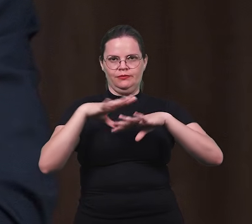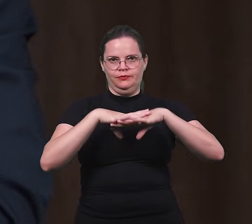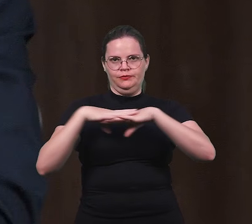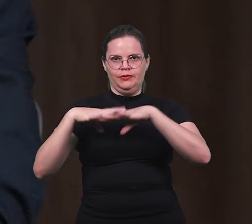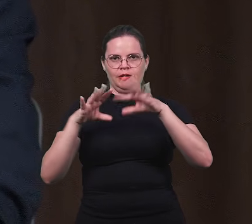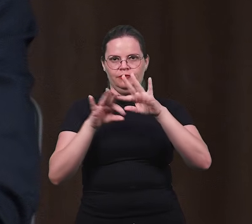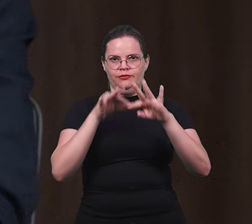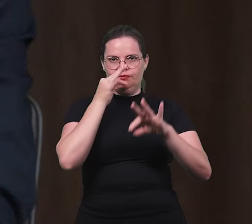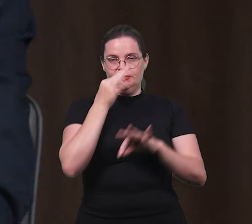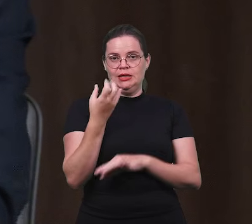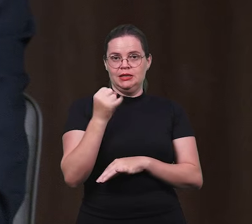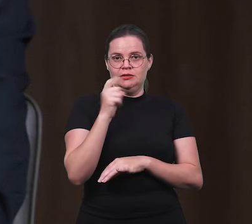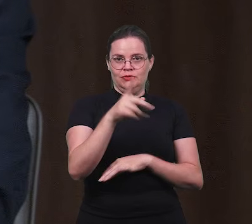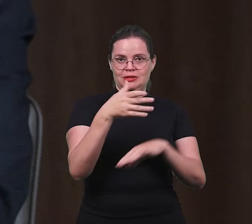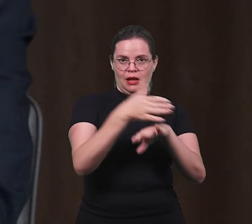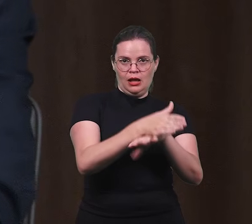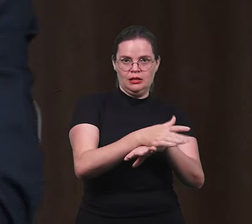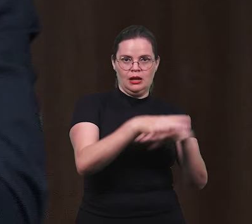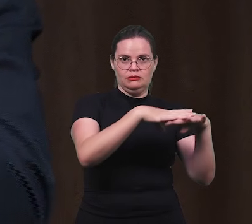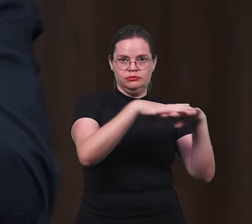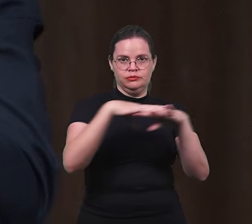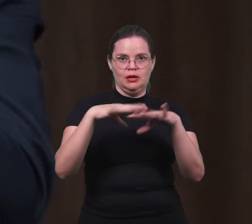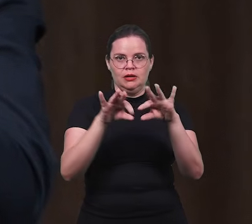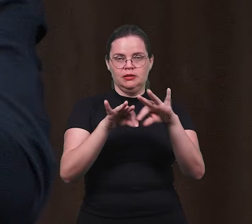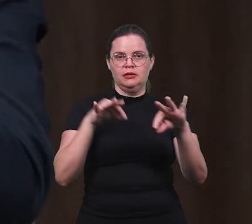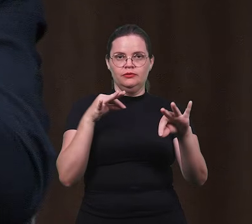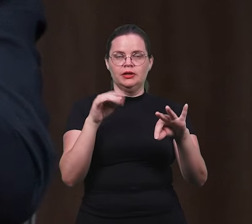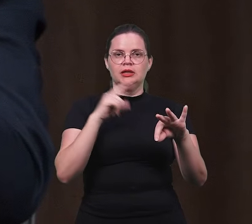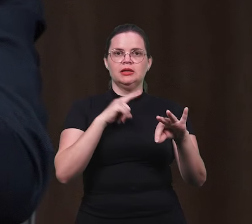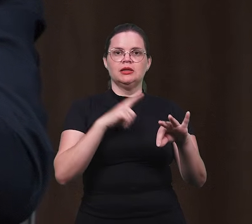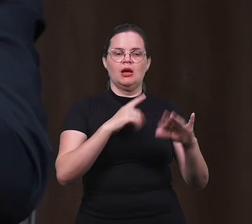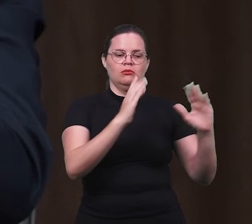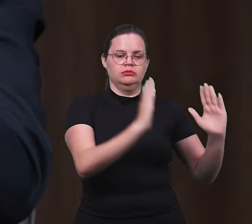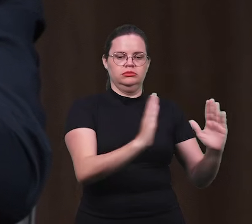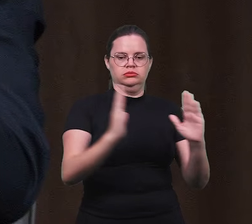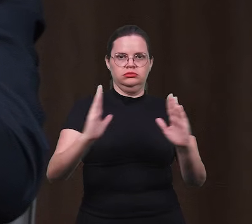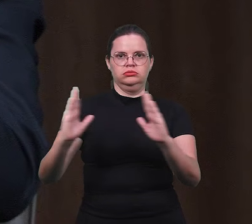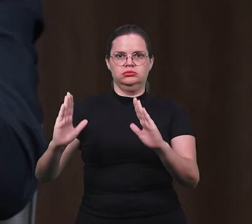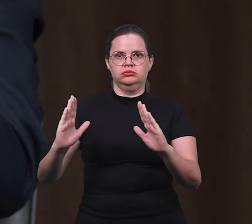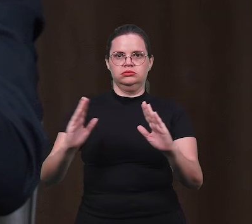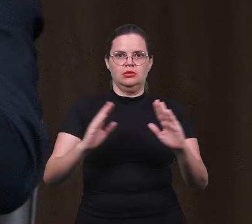você sempre quando vai na vinha, existe assim uma distância